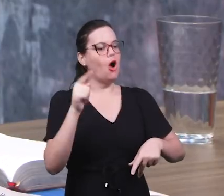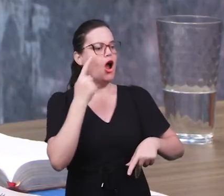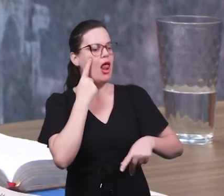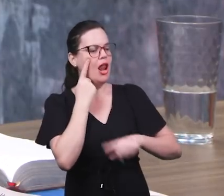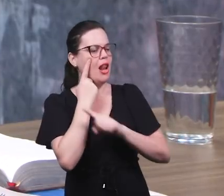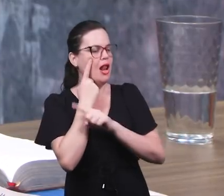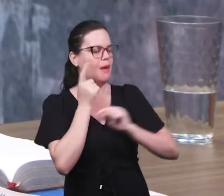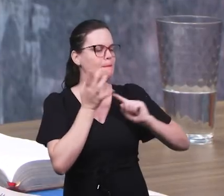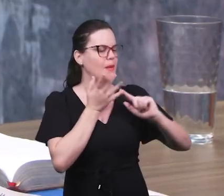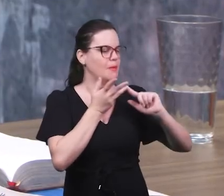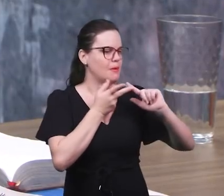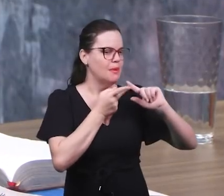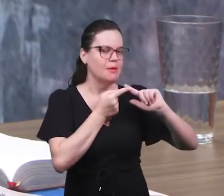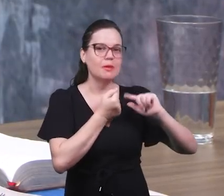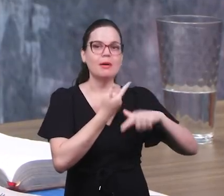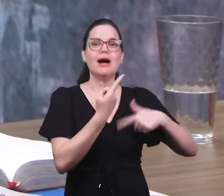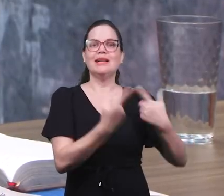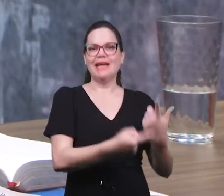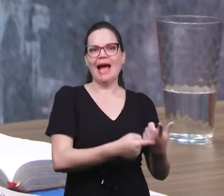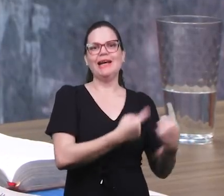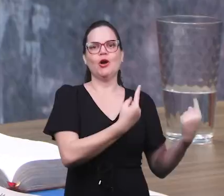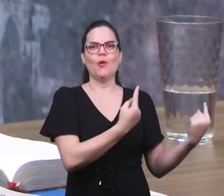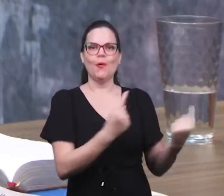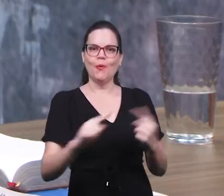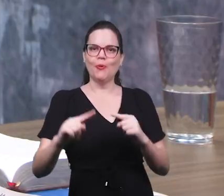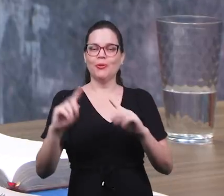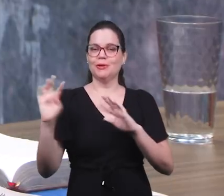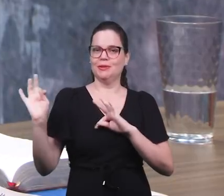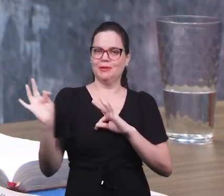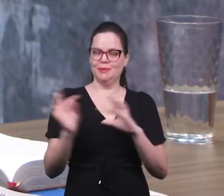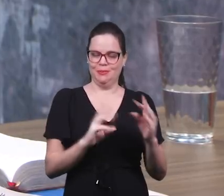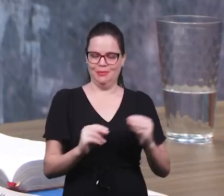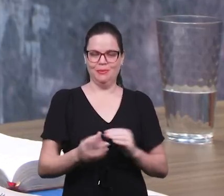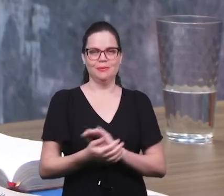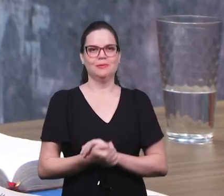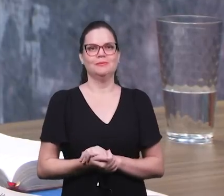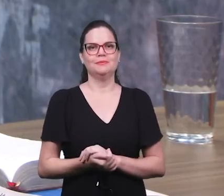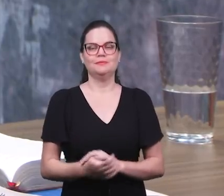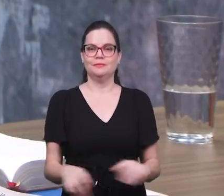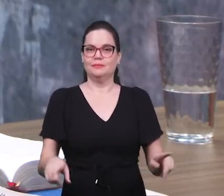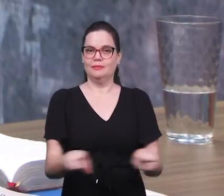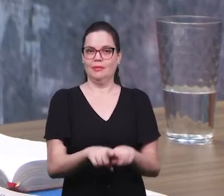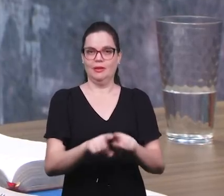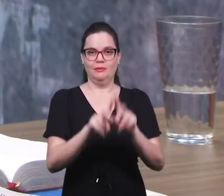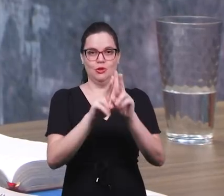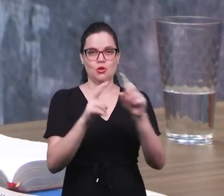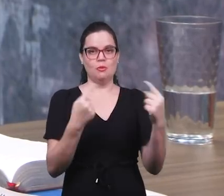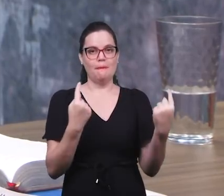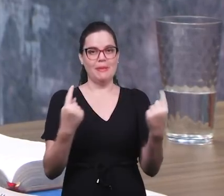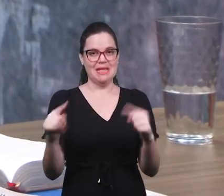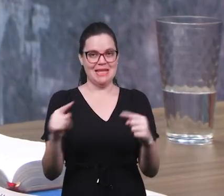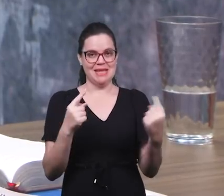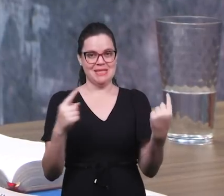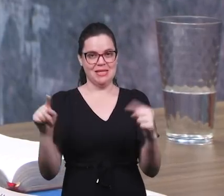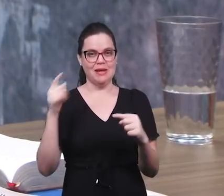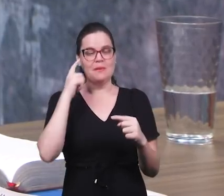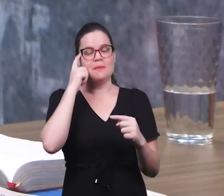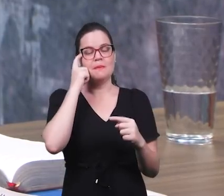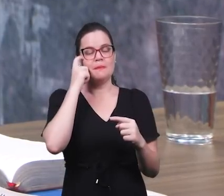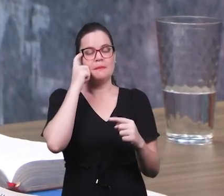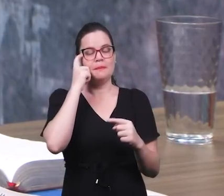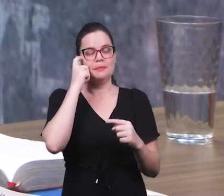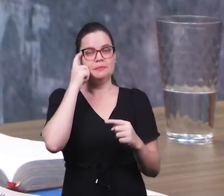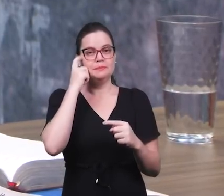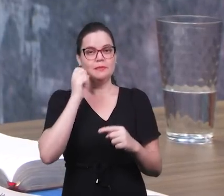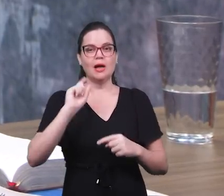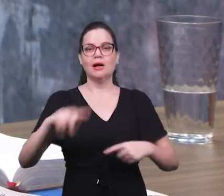que é muito, acho que é propício o momento, já que estamos falando das perseguições, é um fato que